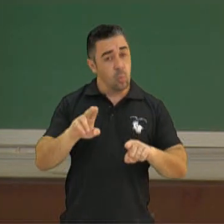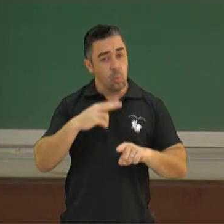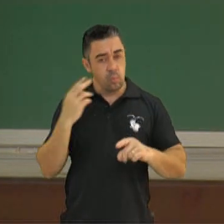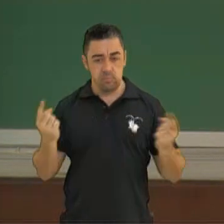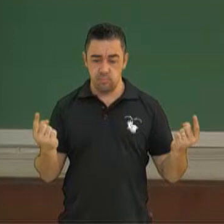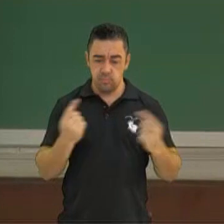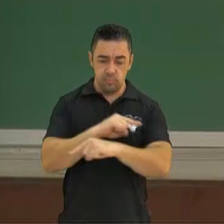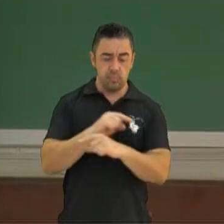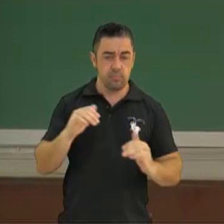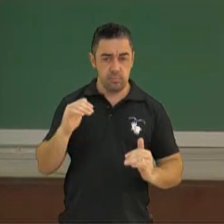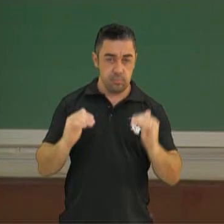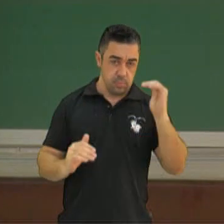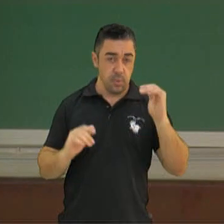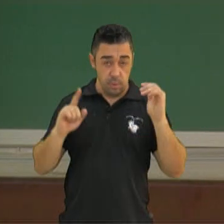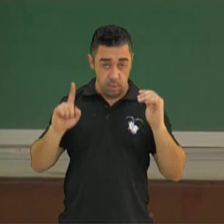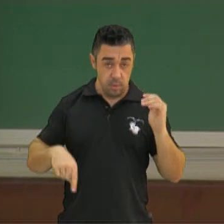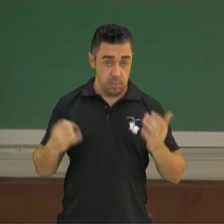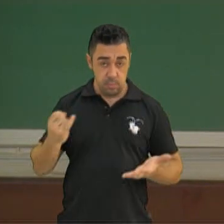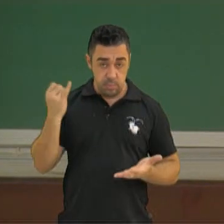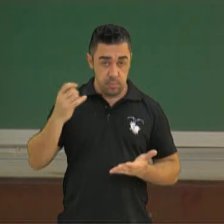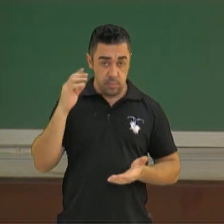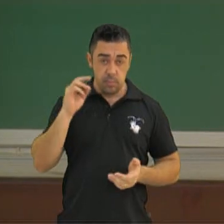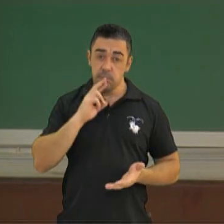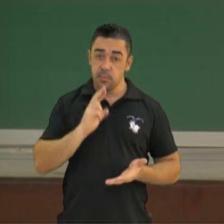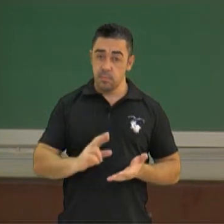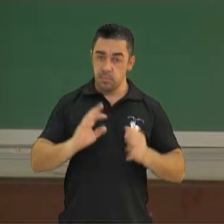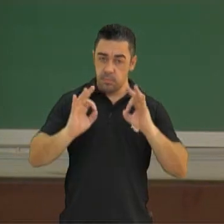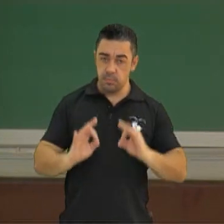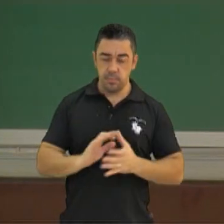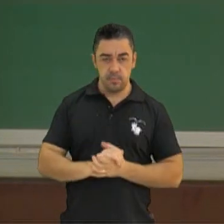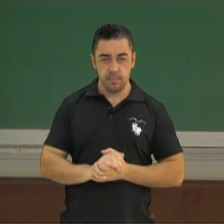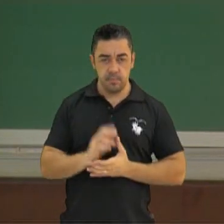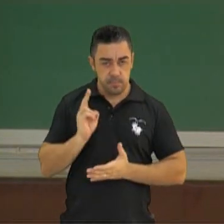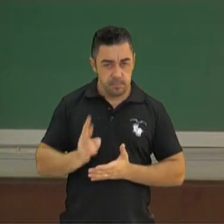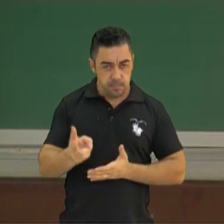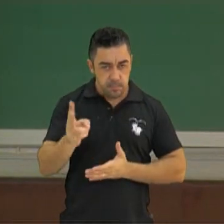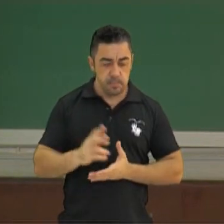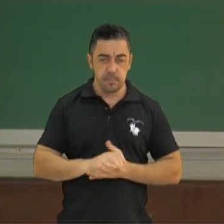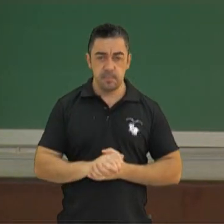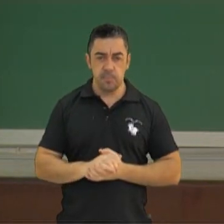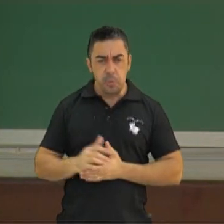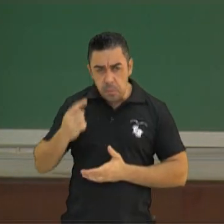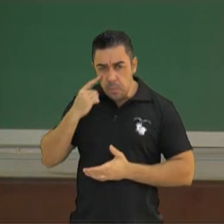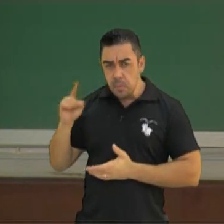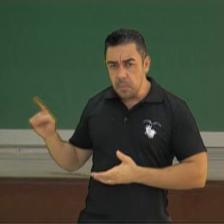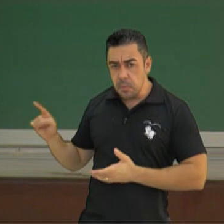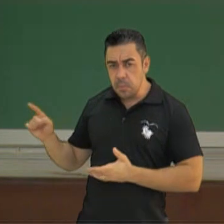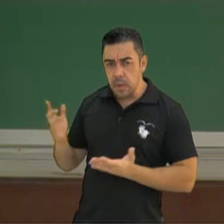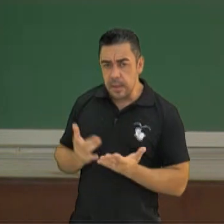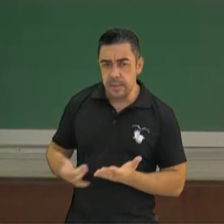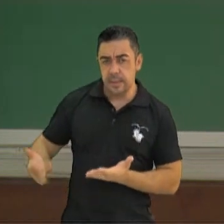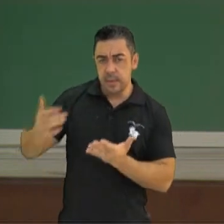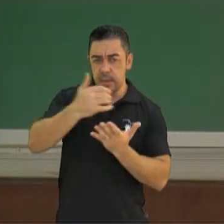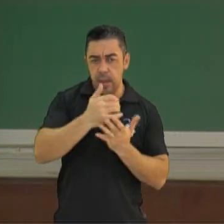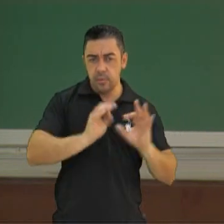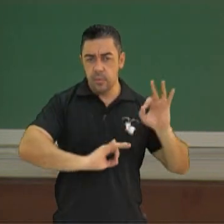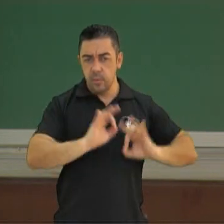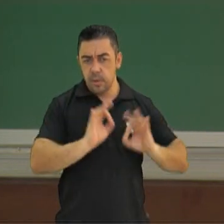porque isso é essencial para a resolução, tá bom? Vamos continuar então. Vamos pegar os dados e organizar